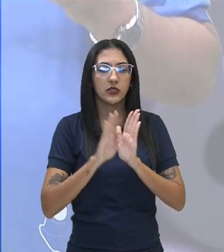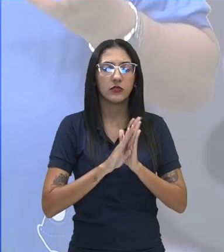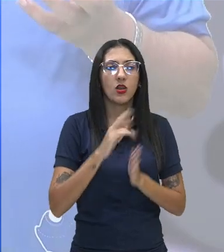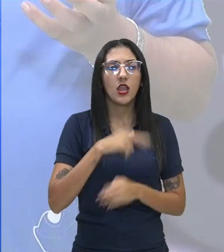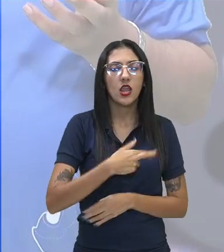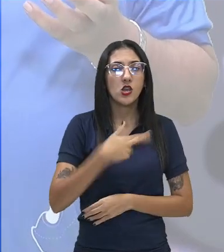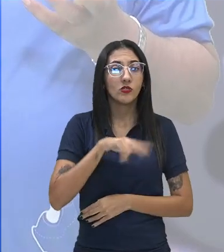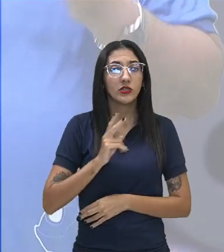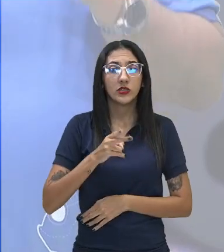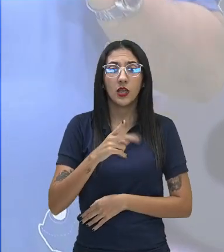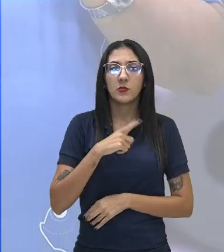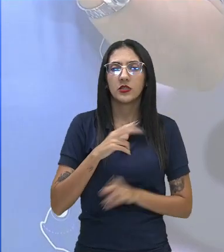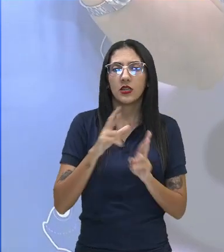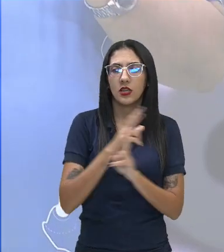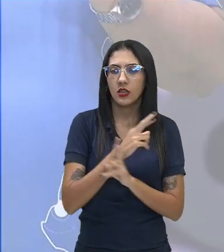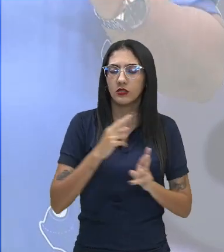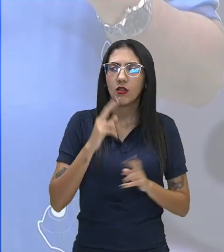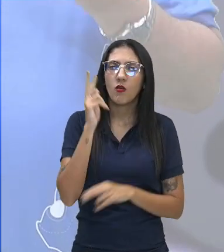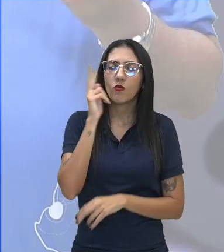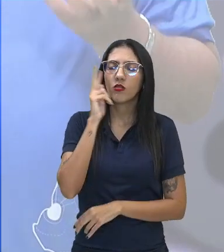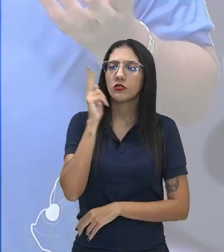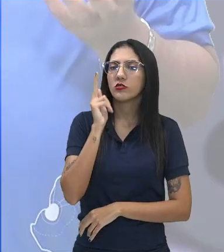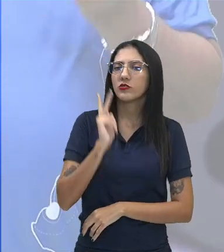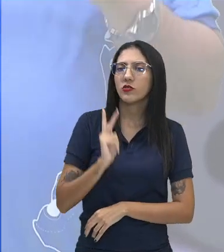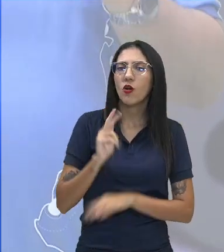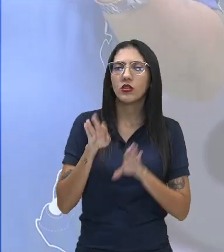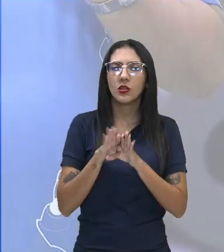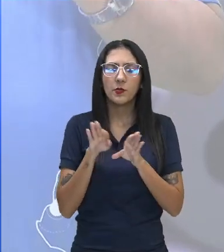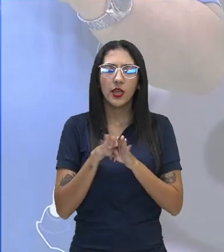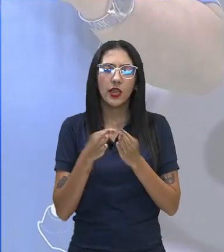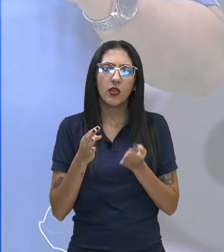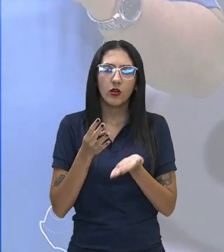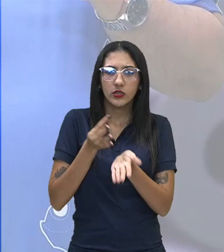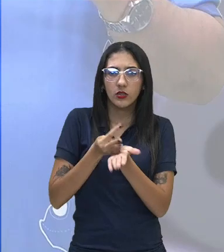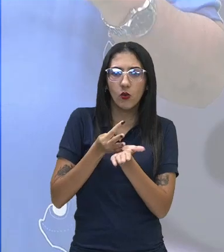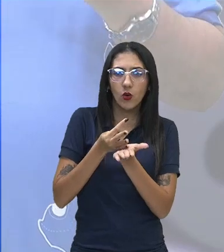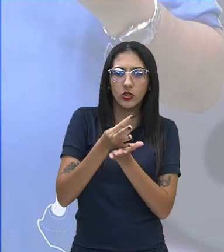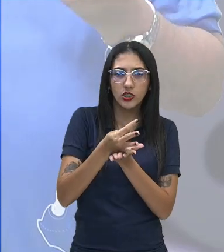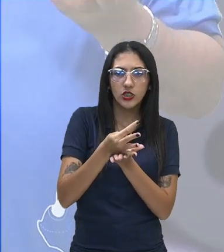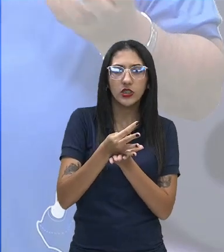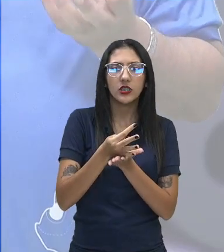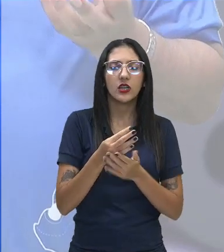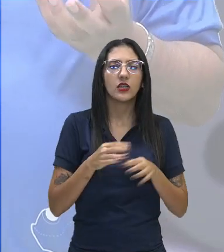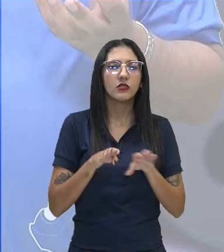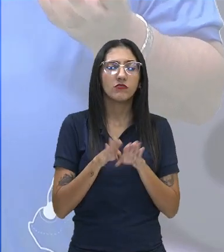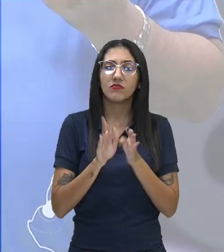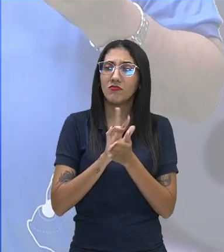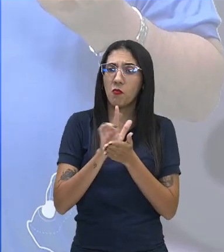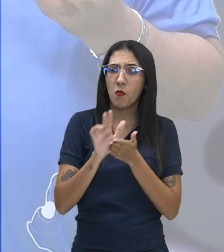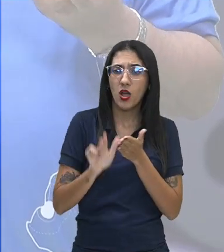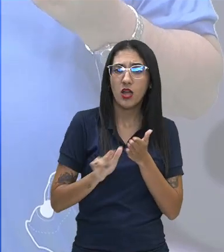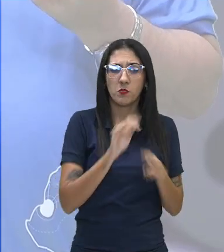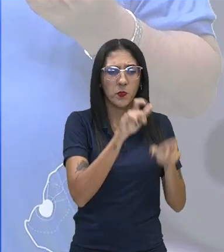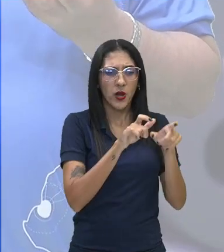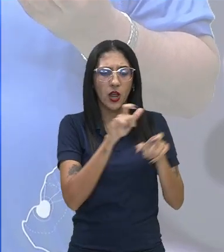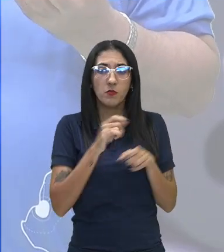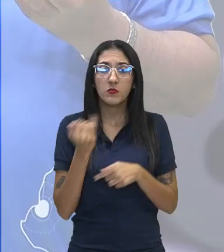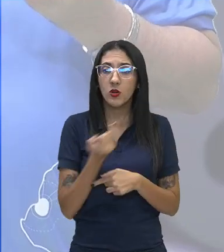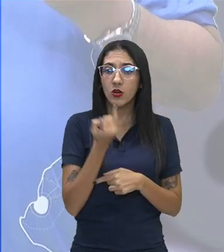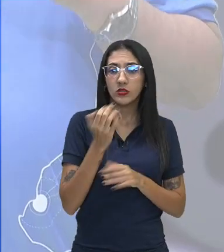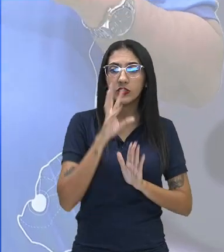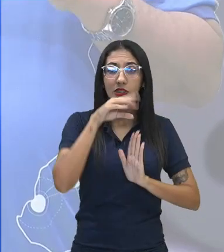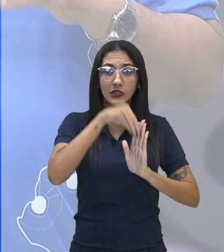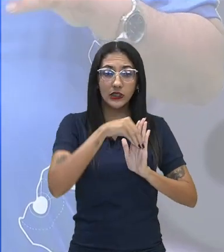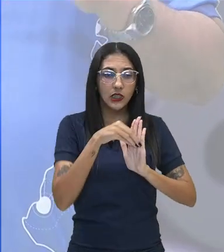está ligado à história, à teologia, aos principais personagens daquela